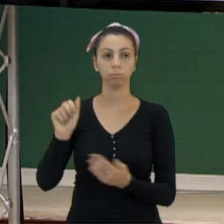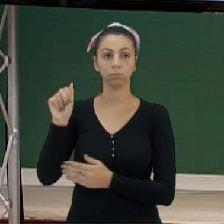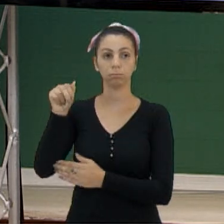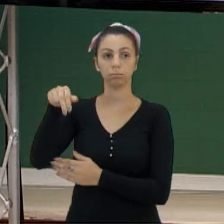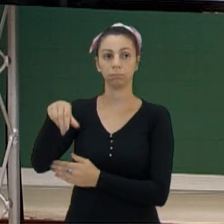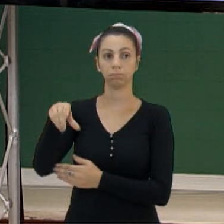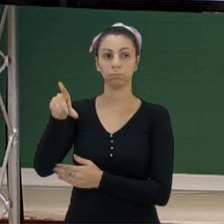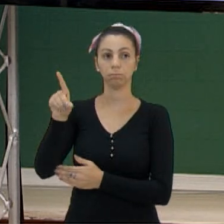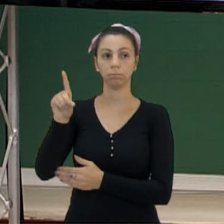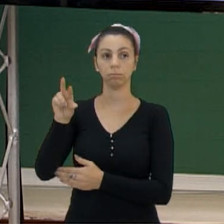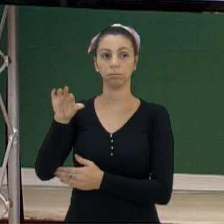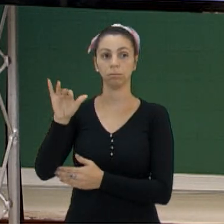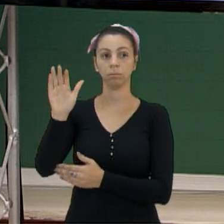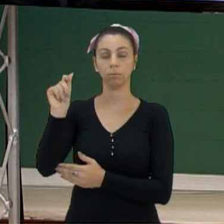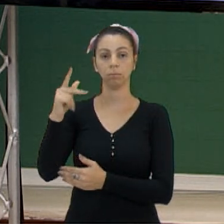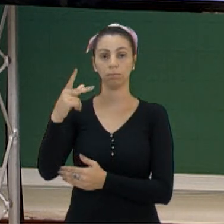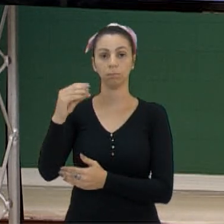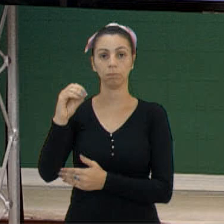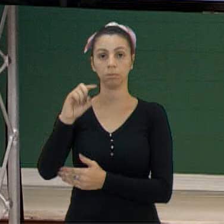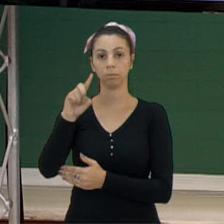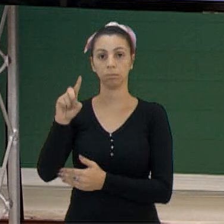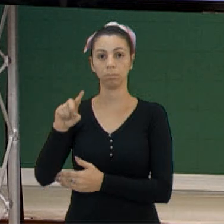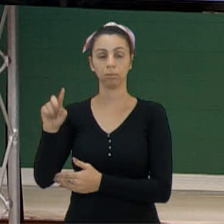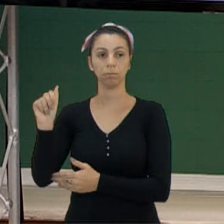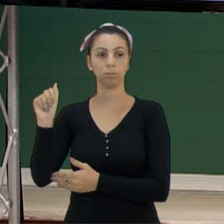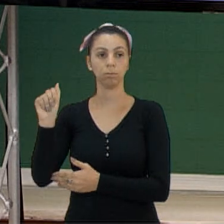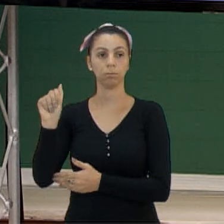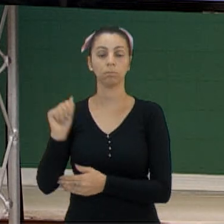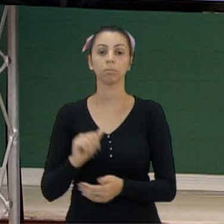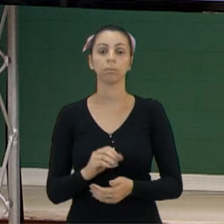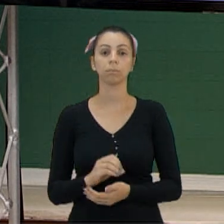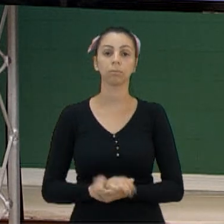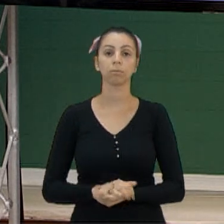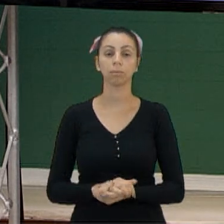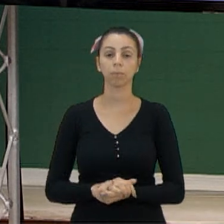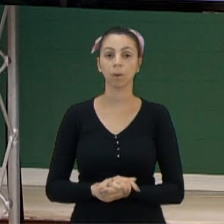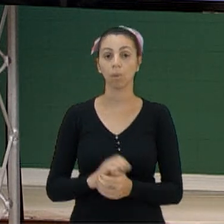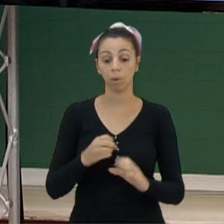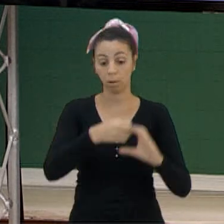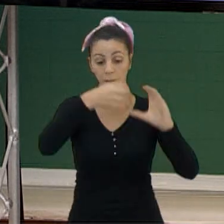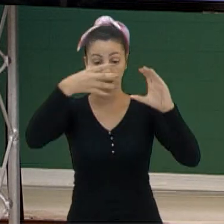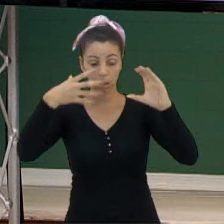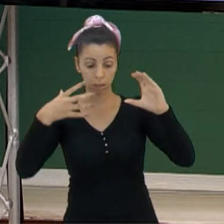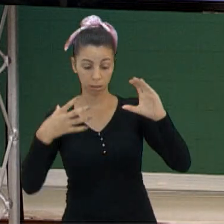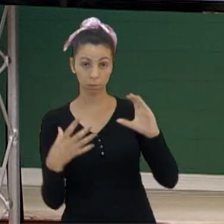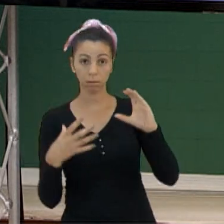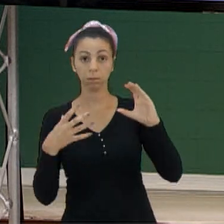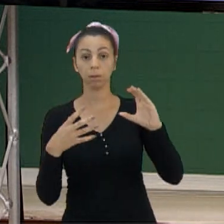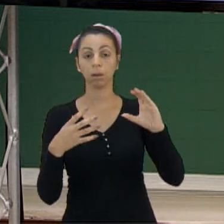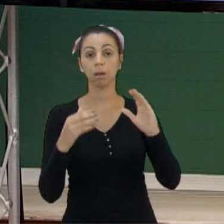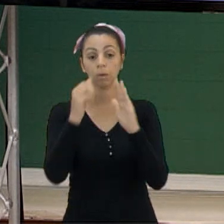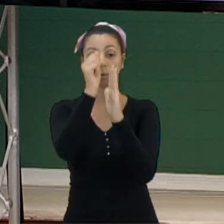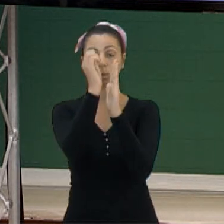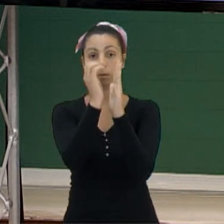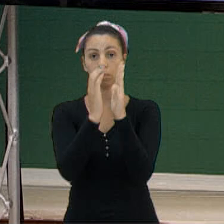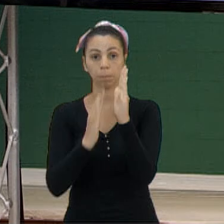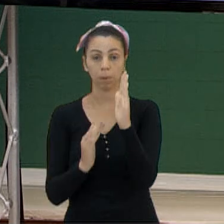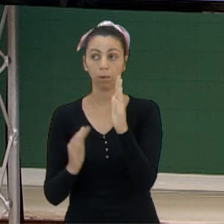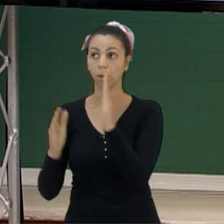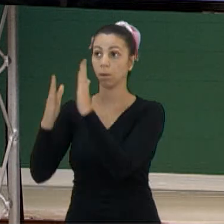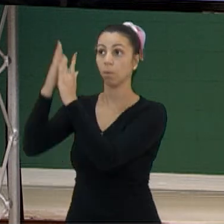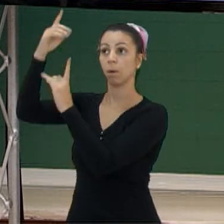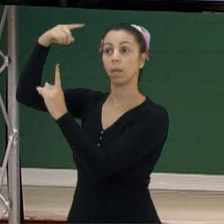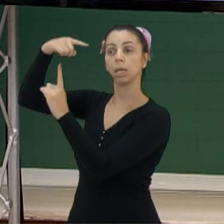trabalhar a perspectiva, hein, cara? É o cara da perspectiva, que é uma outra característica do barroco. As igrejas vão se aprofundar através